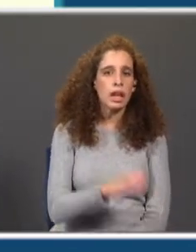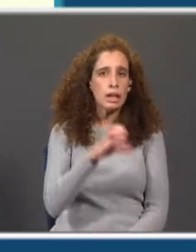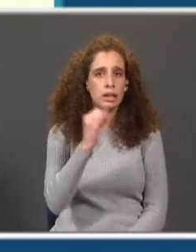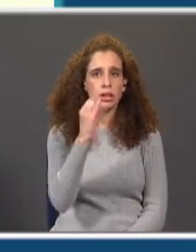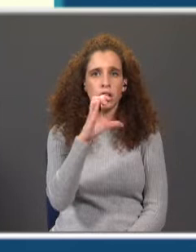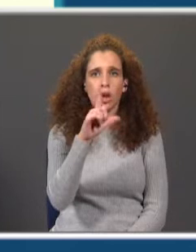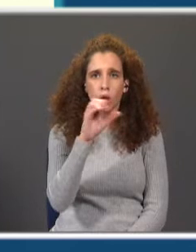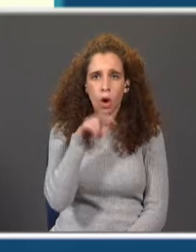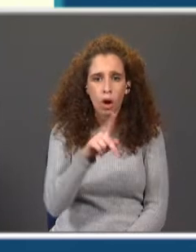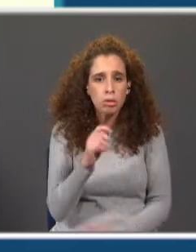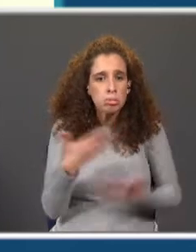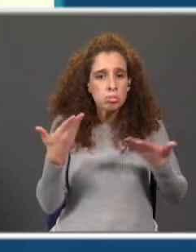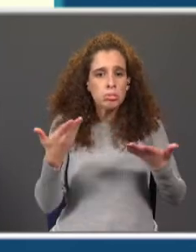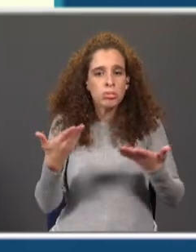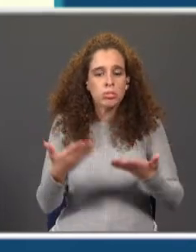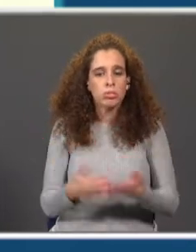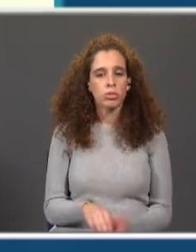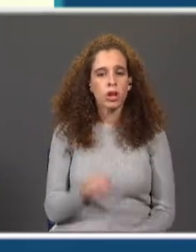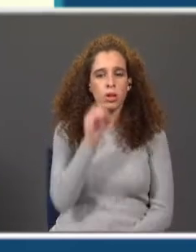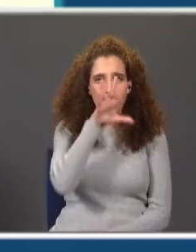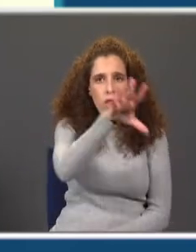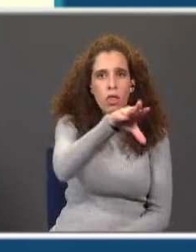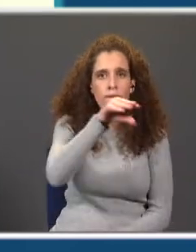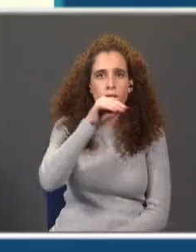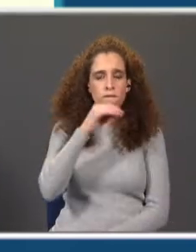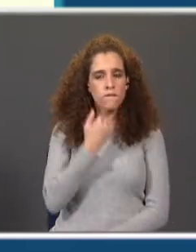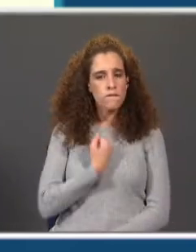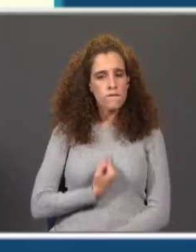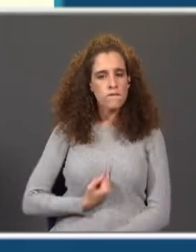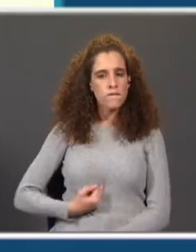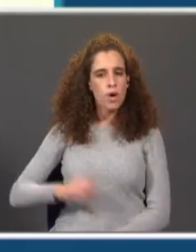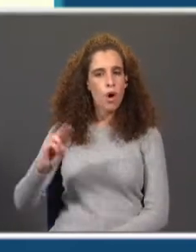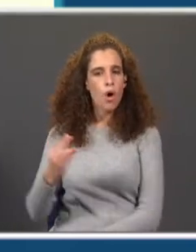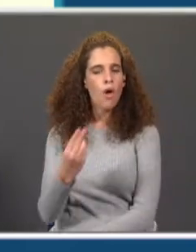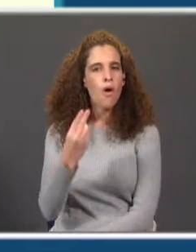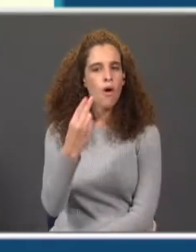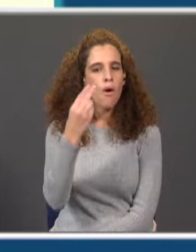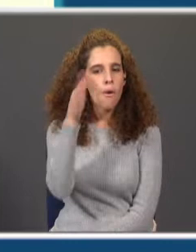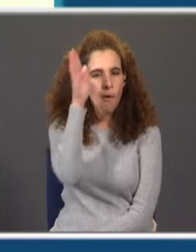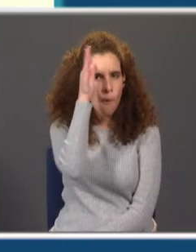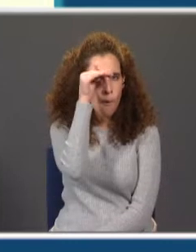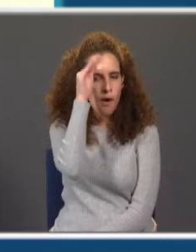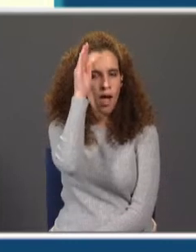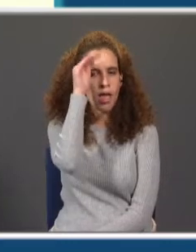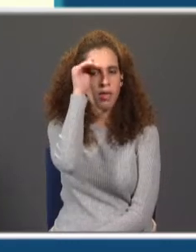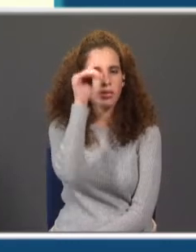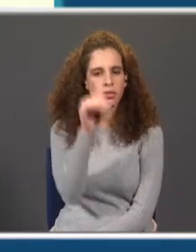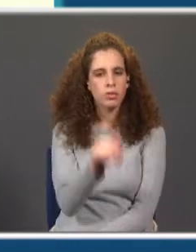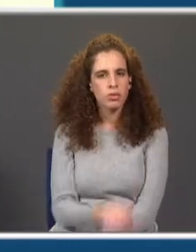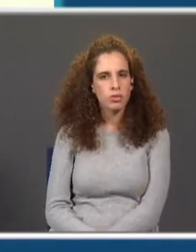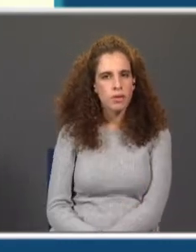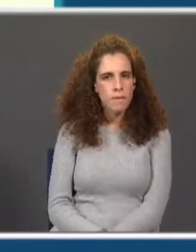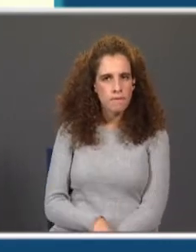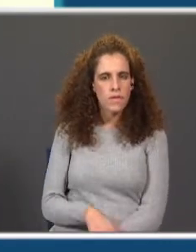Será que é ciclone, algum dragão com fome ou bicho muito mais